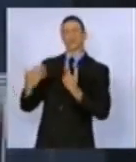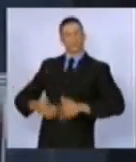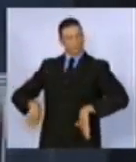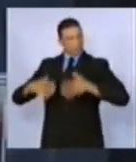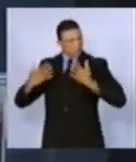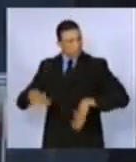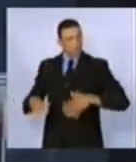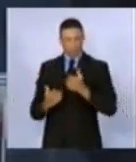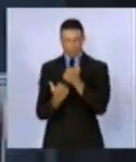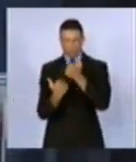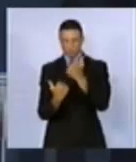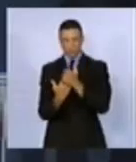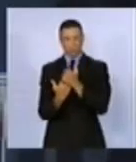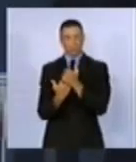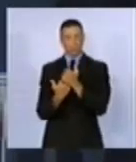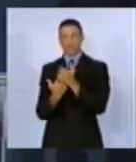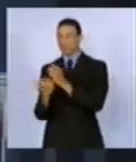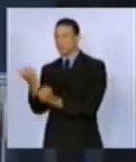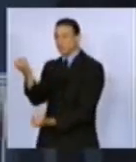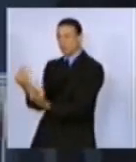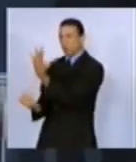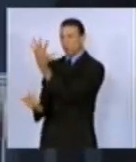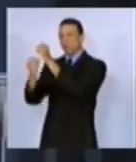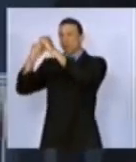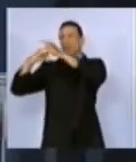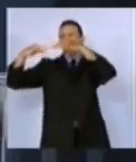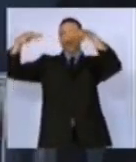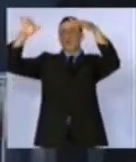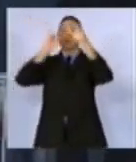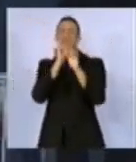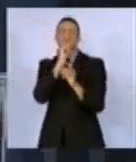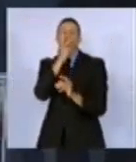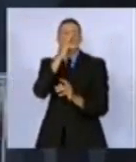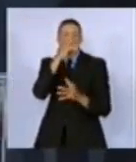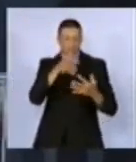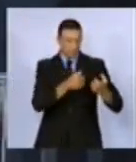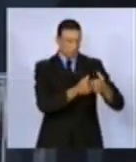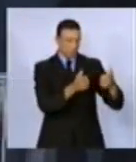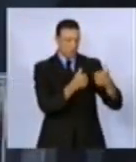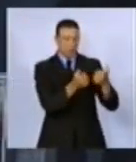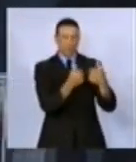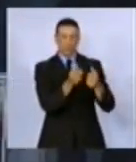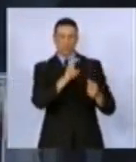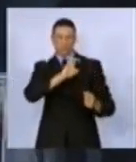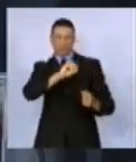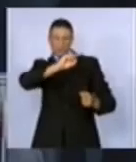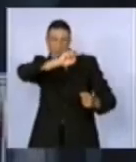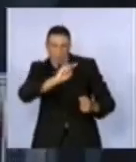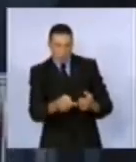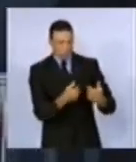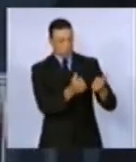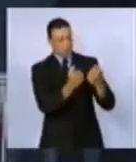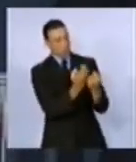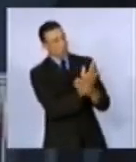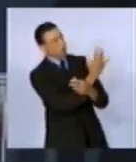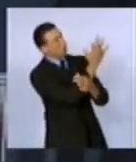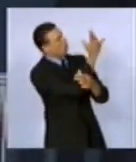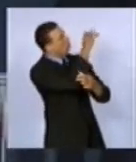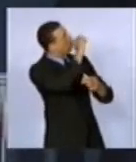representa a não emissão de cerca de 50.000 ônibus circulando por um ano né esse é um número estimado aí das